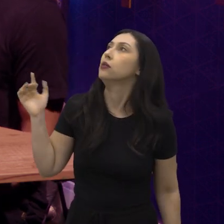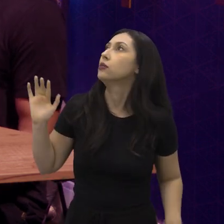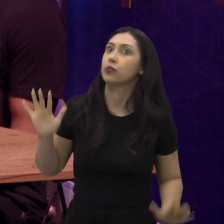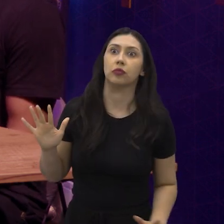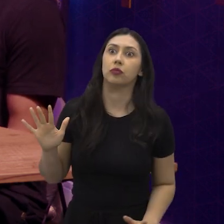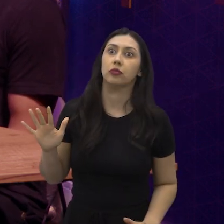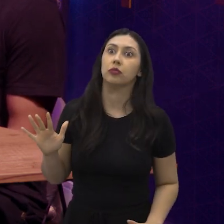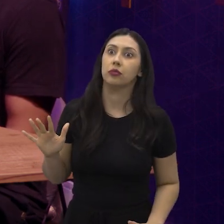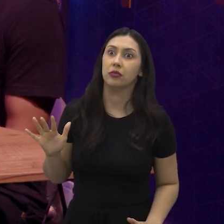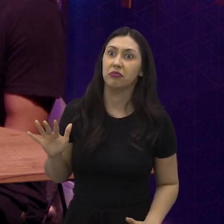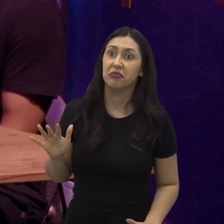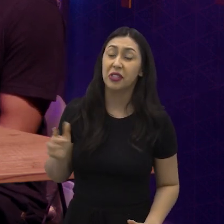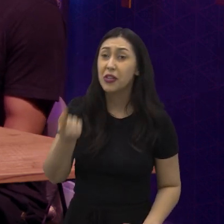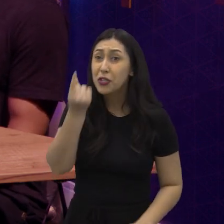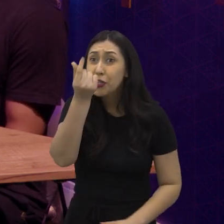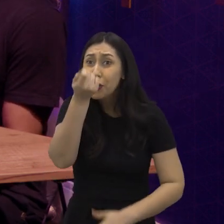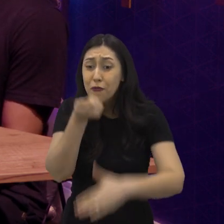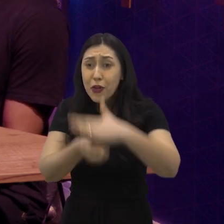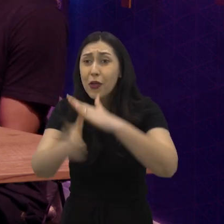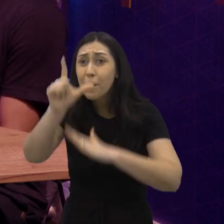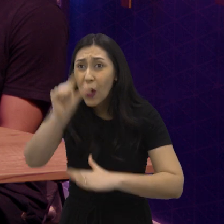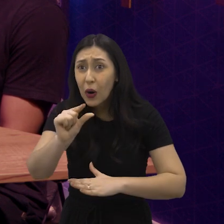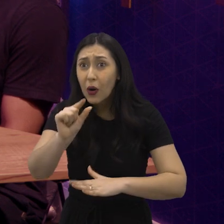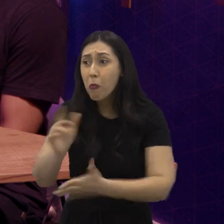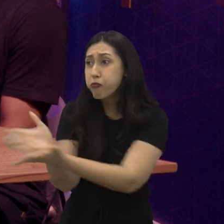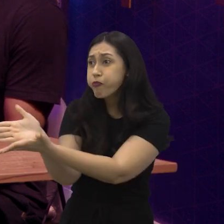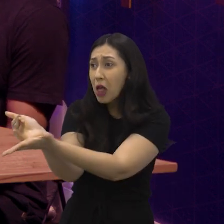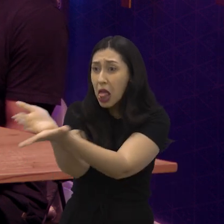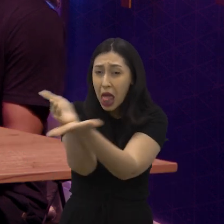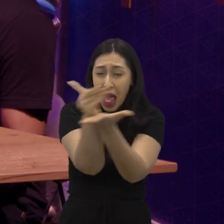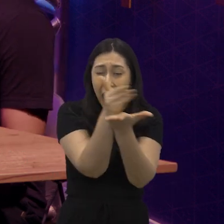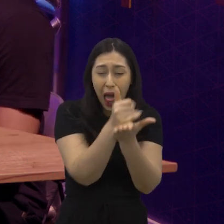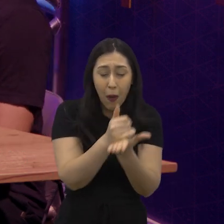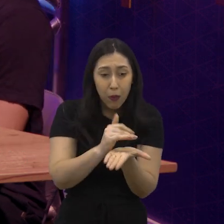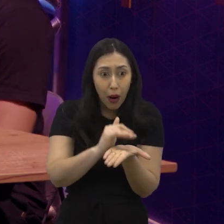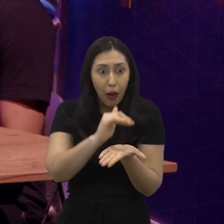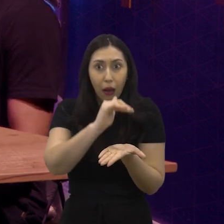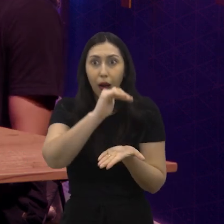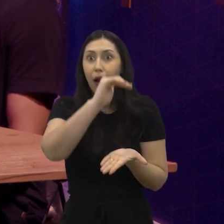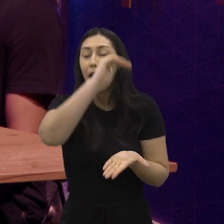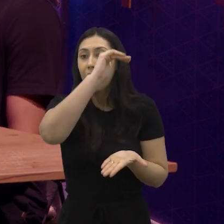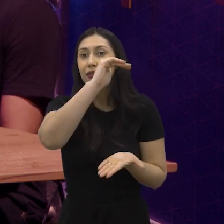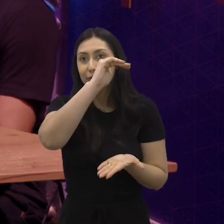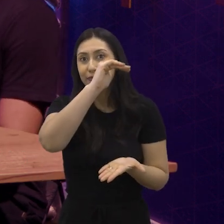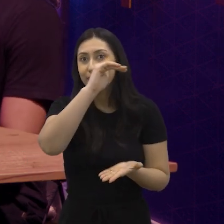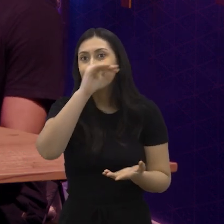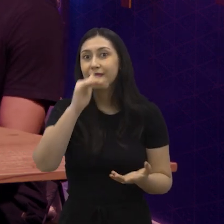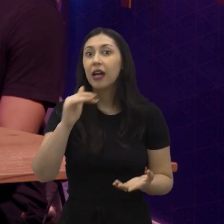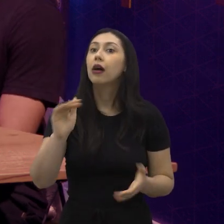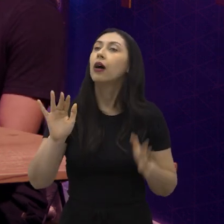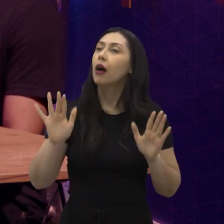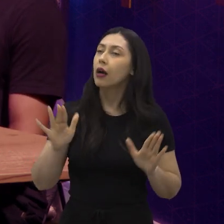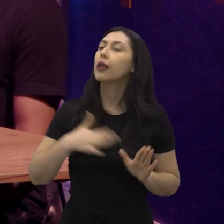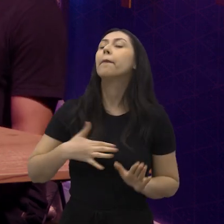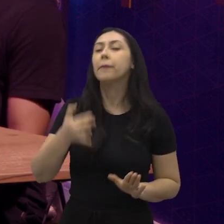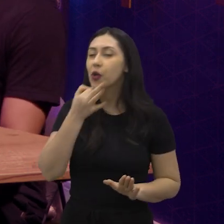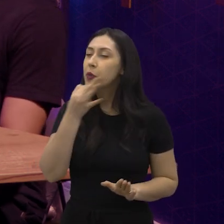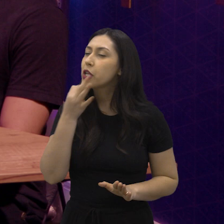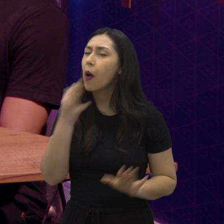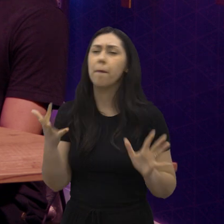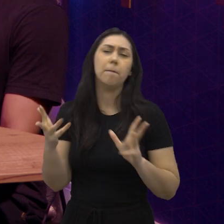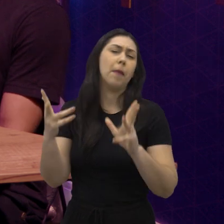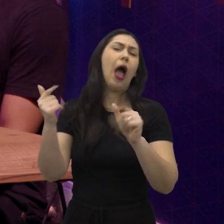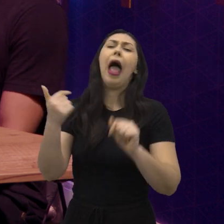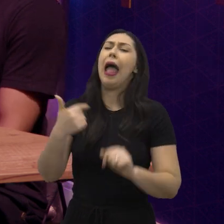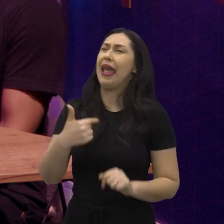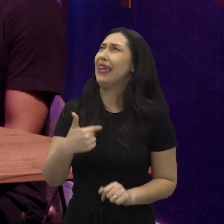que é um filme que gastou pouquíssimo e arrecadou muita grana e tem essa pegada. E eu acho genial.